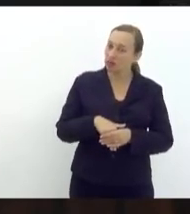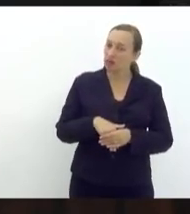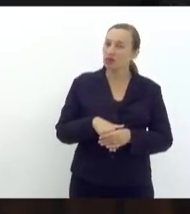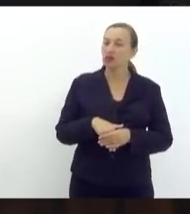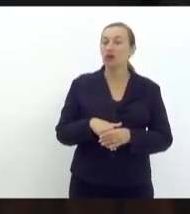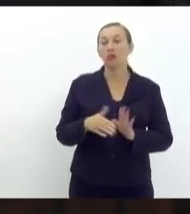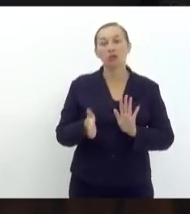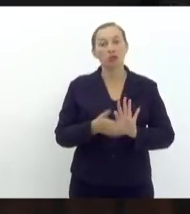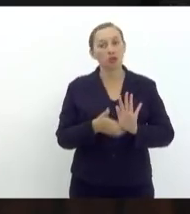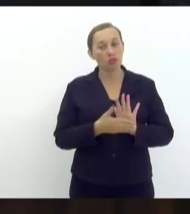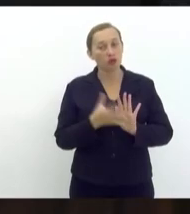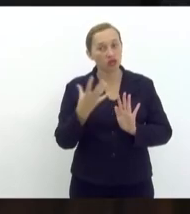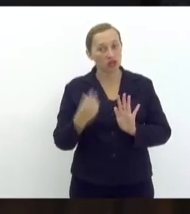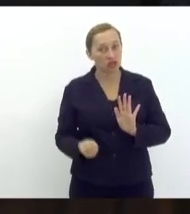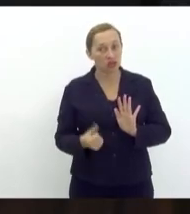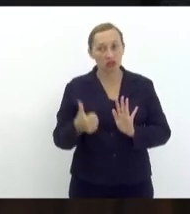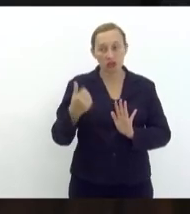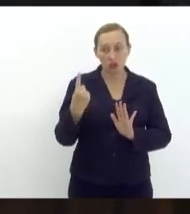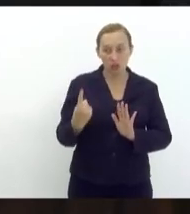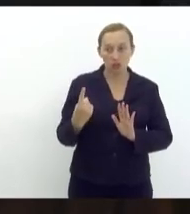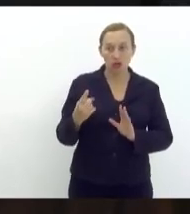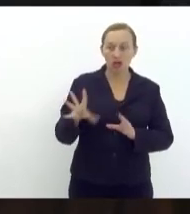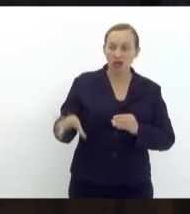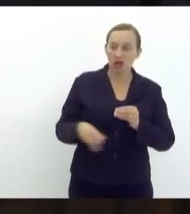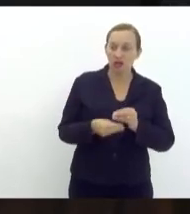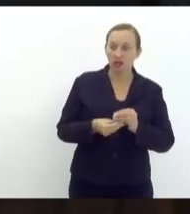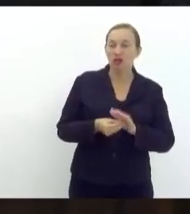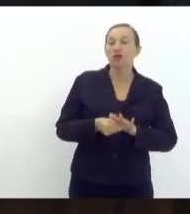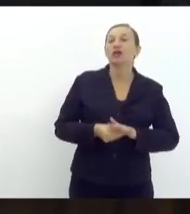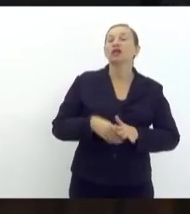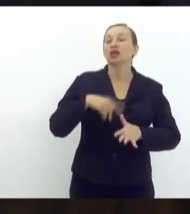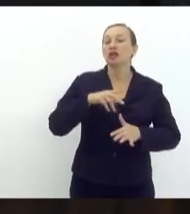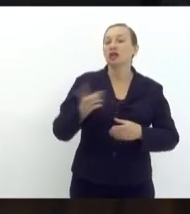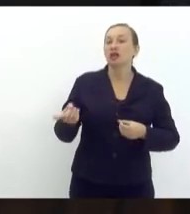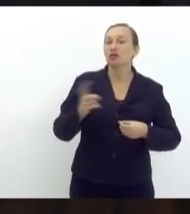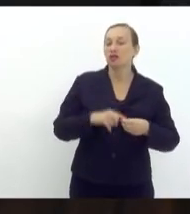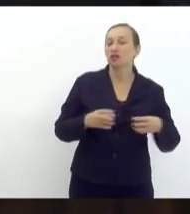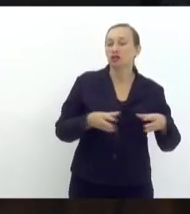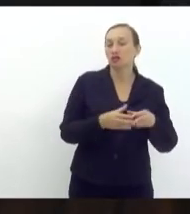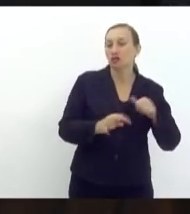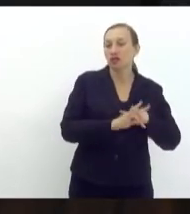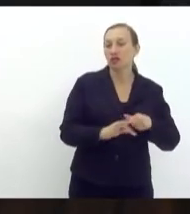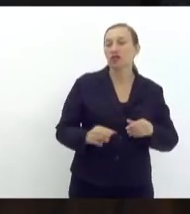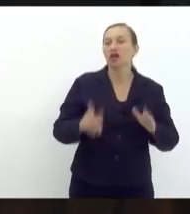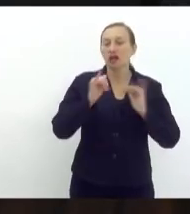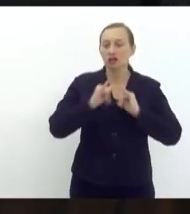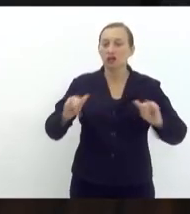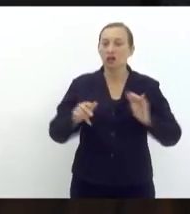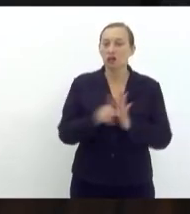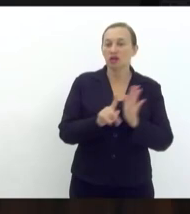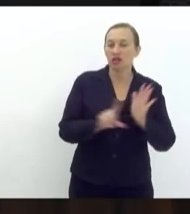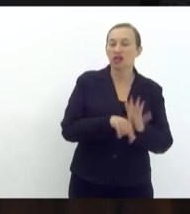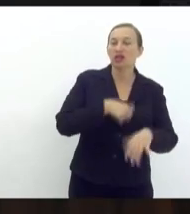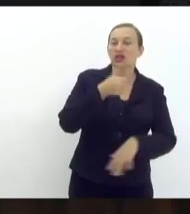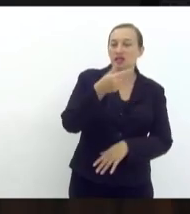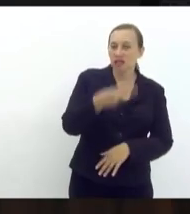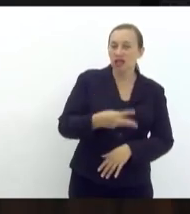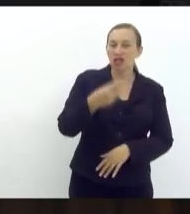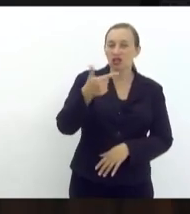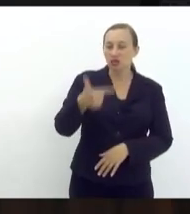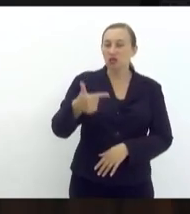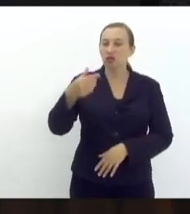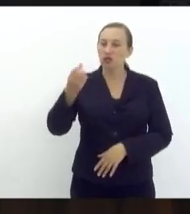apresente proposta recebeu uma Emenda e retorna às comissões anuncia o projeto de lei número 32 meses de